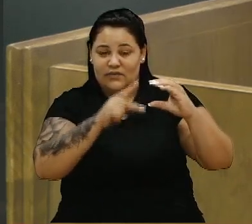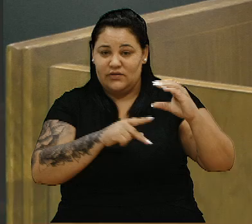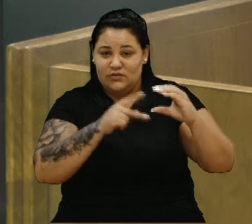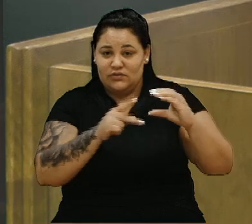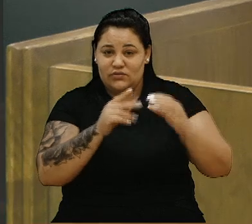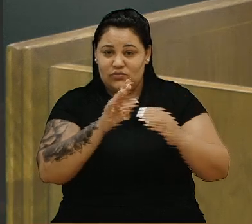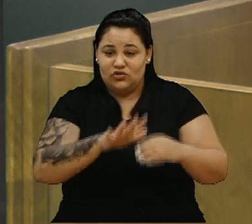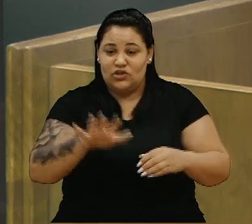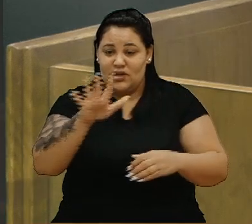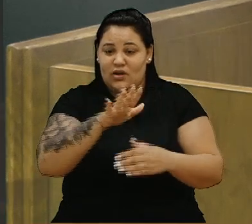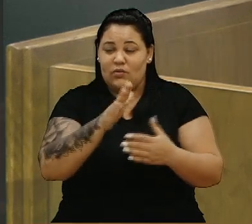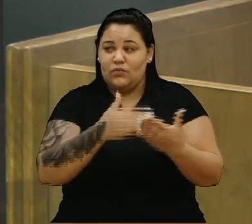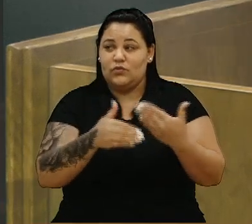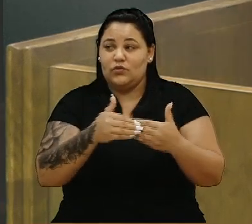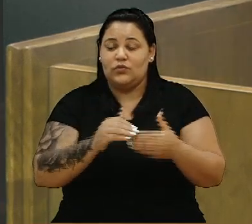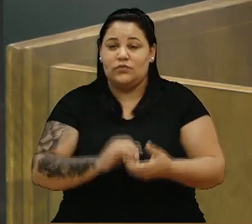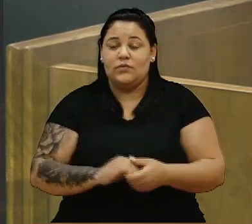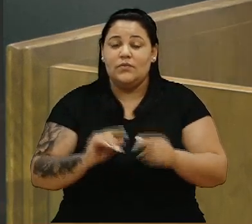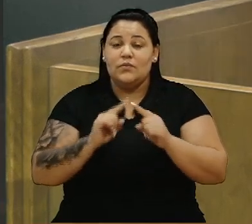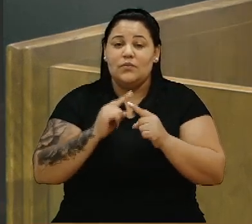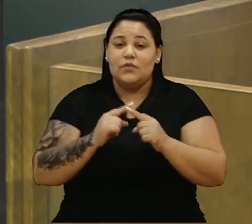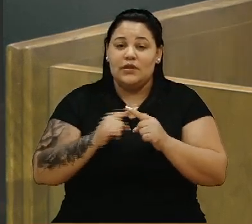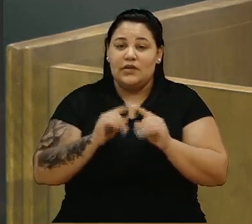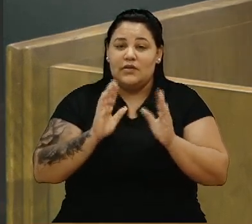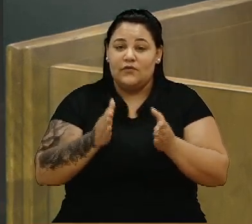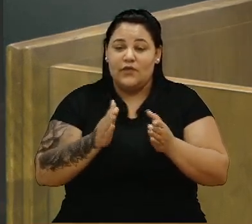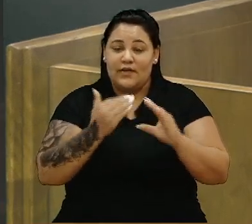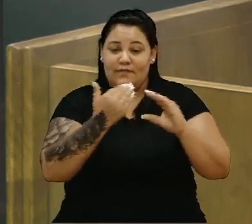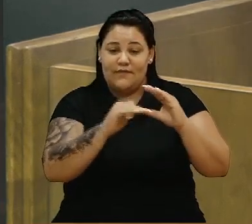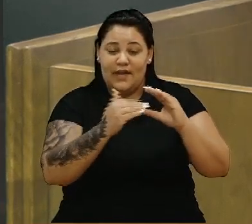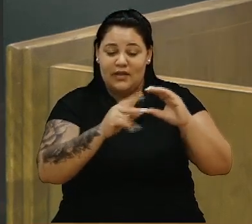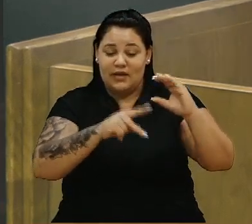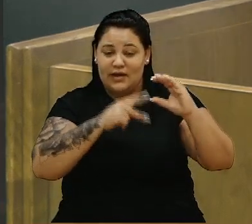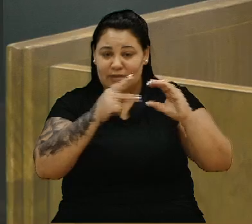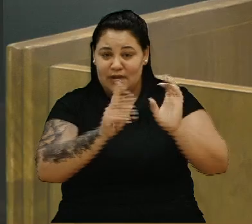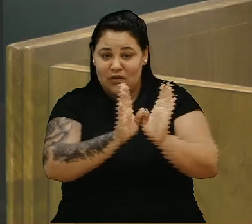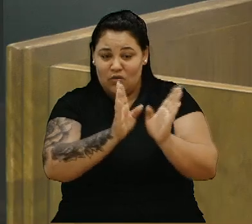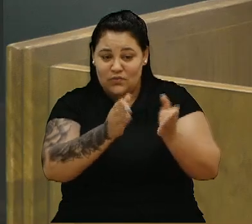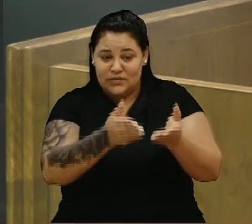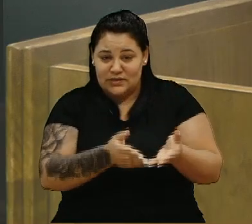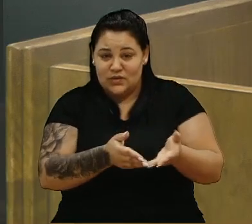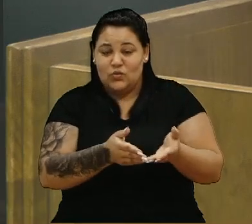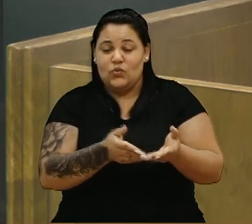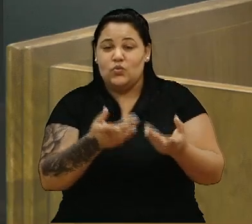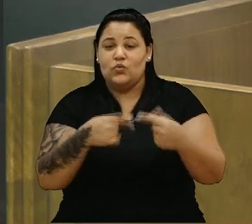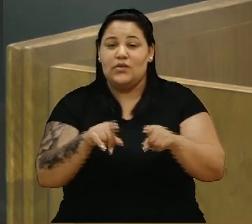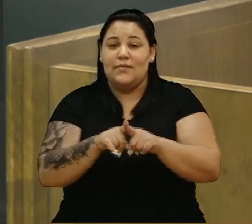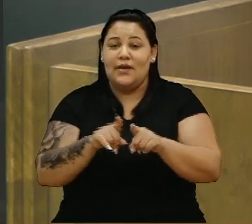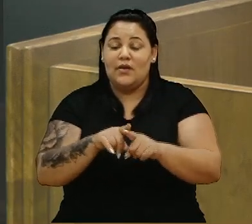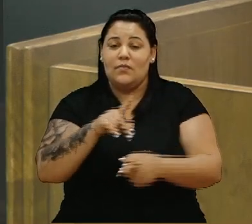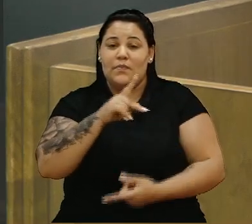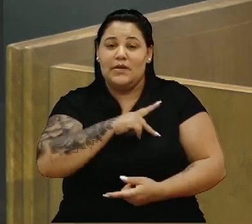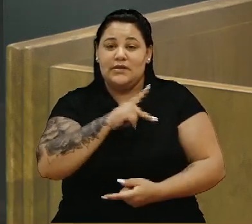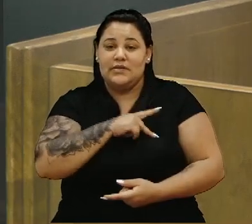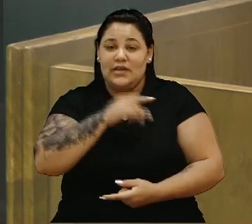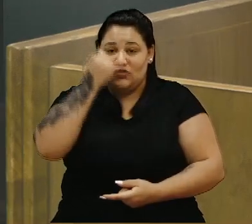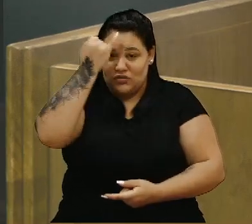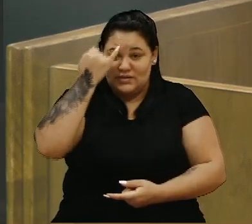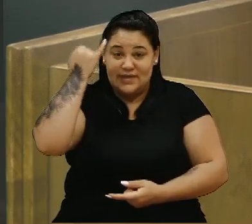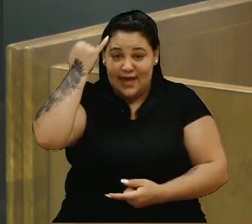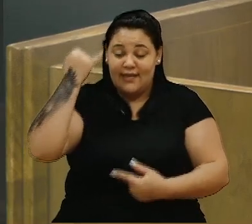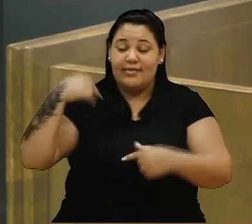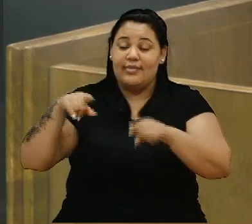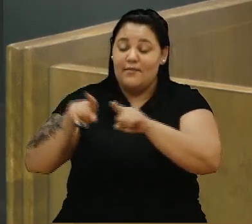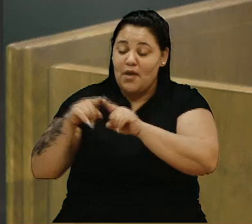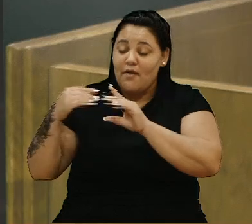um todo, porque ele foi enviado pela Câmara, pelas comissões, pelo então presidente Zé D'Ambrosio. Isso eu